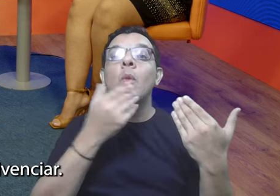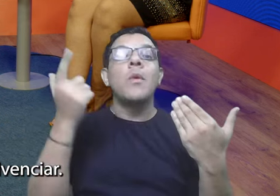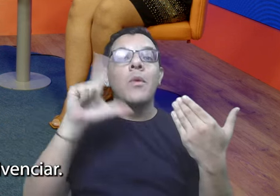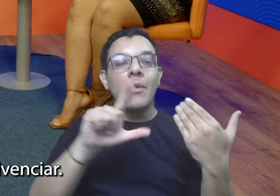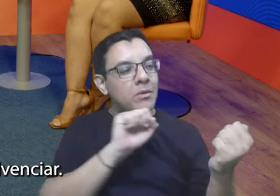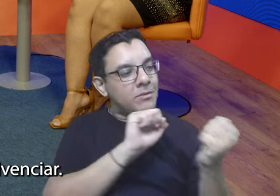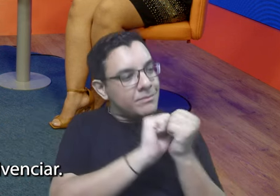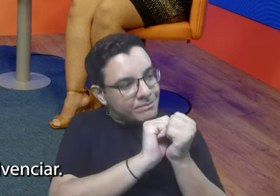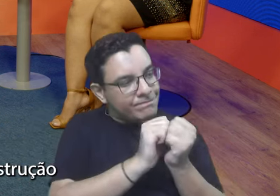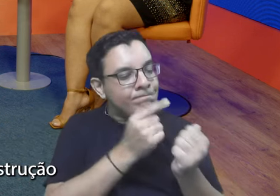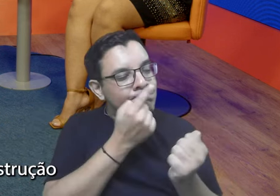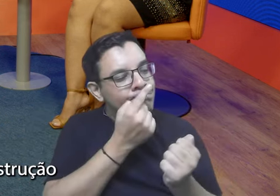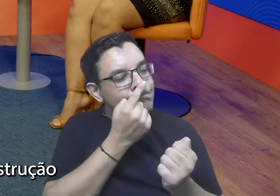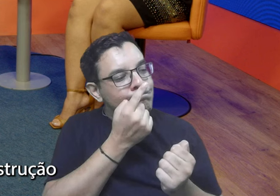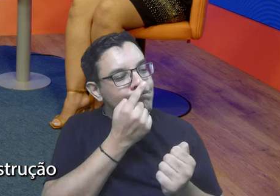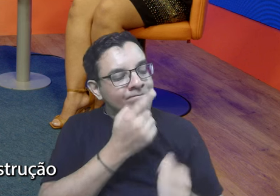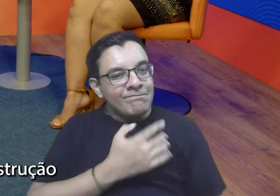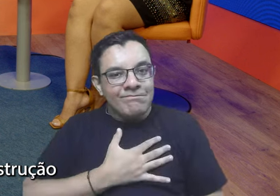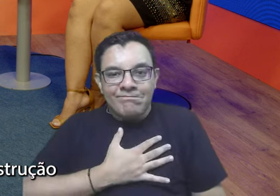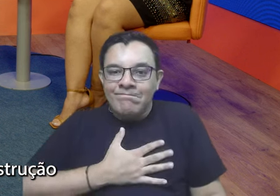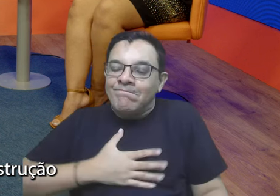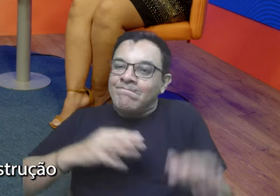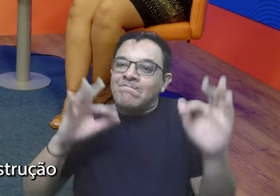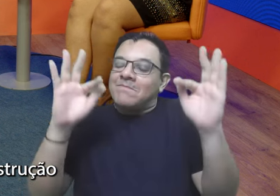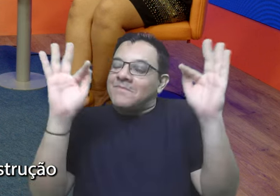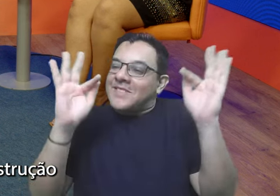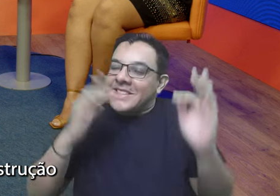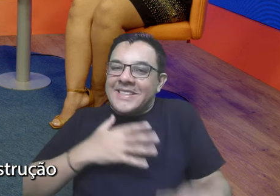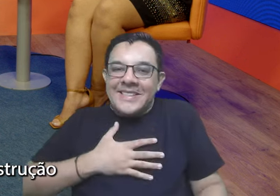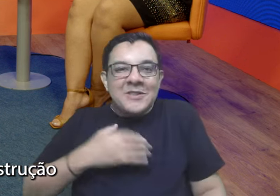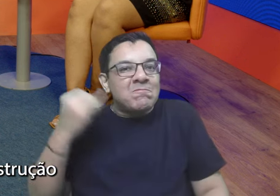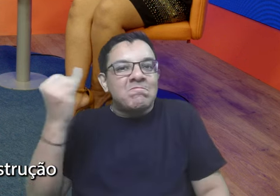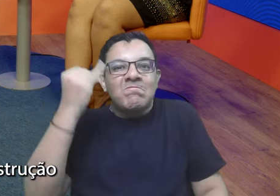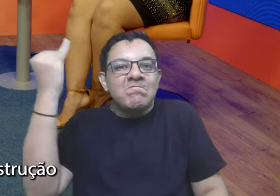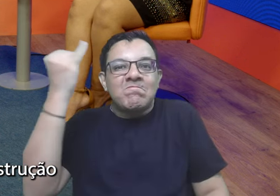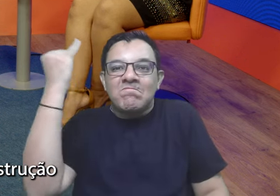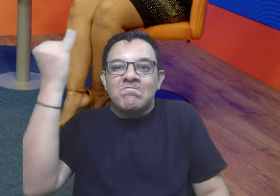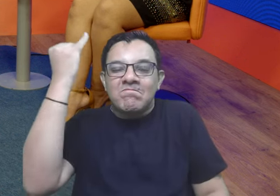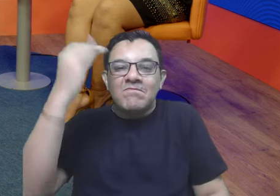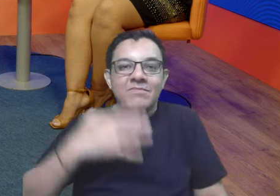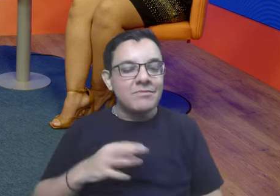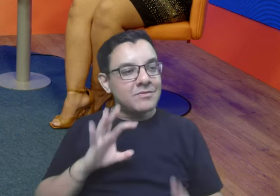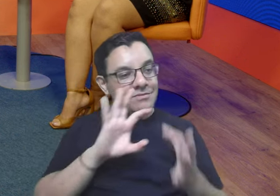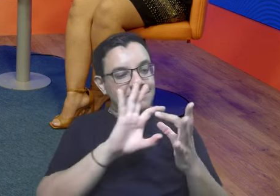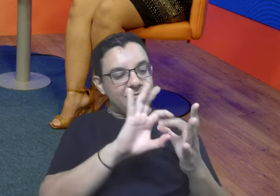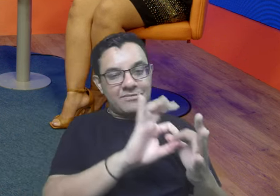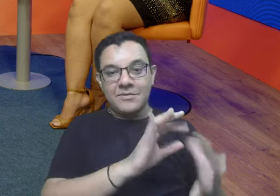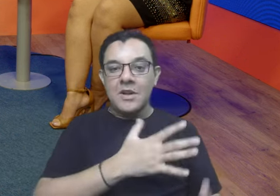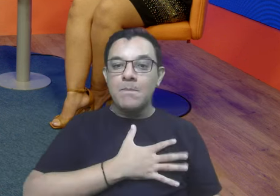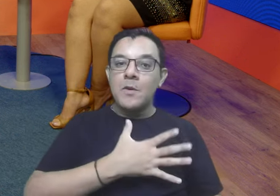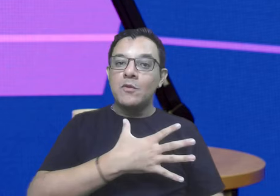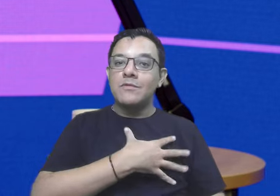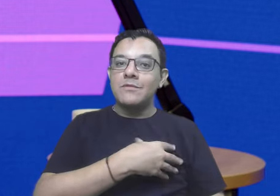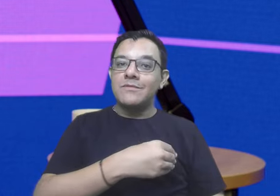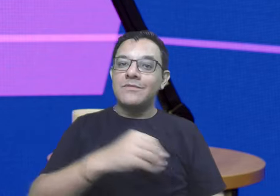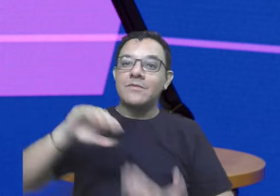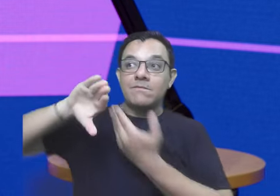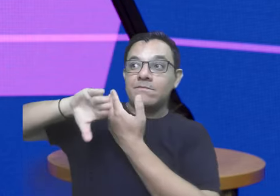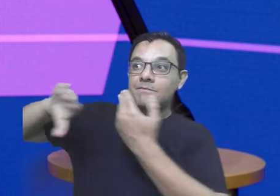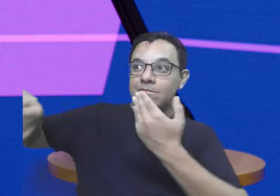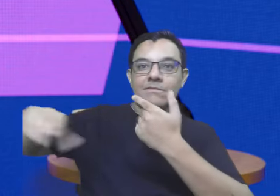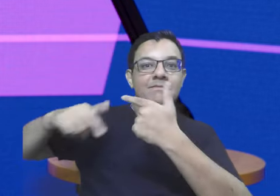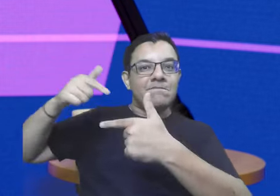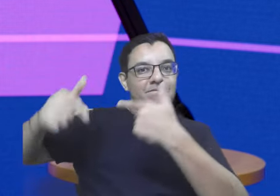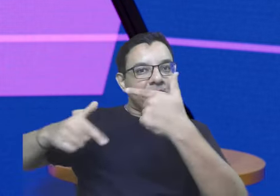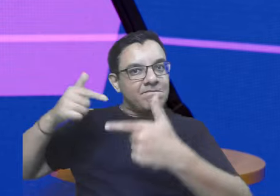perito para vivenciar e ele falou nossa como foi importante pra Construção do Elo com o meu filho a licença